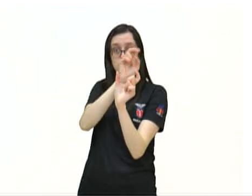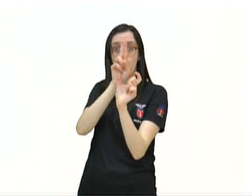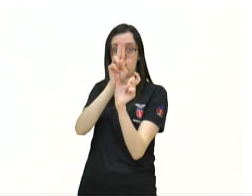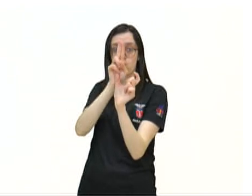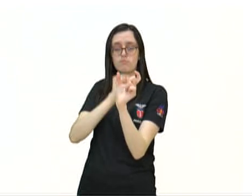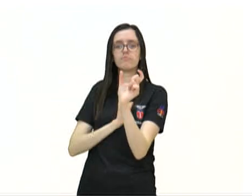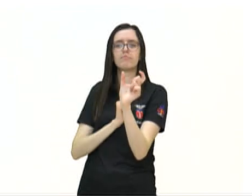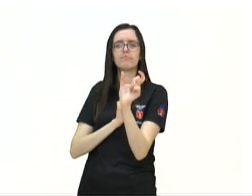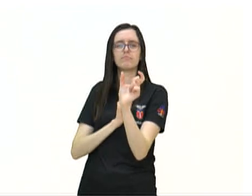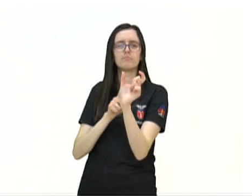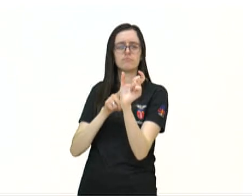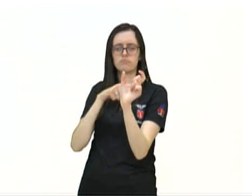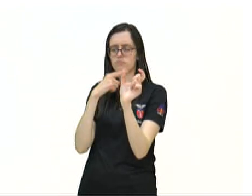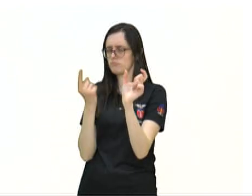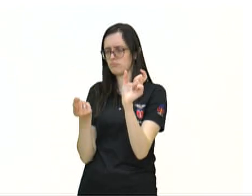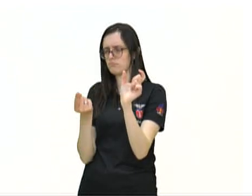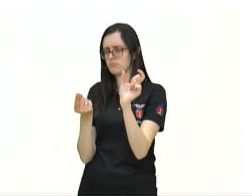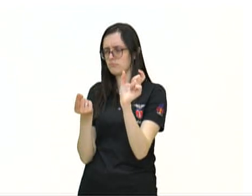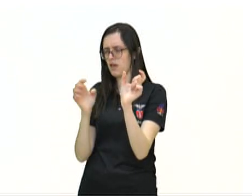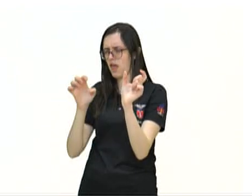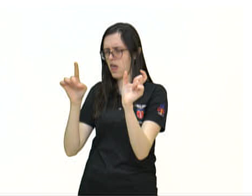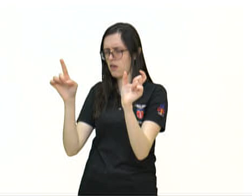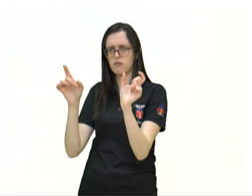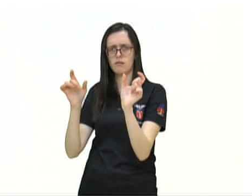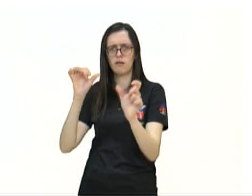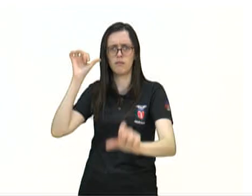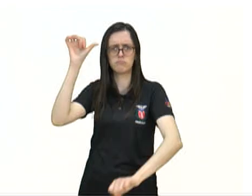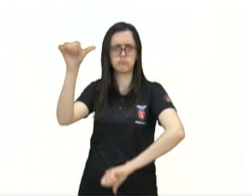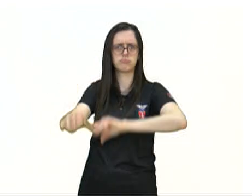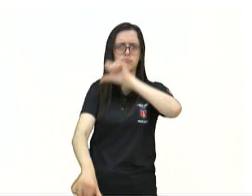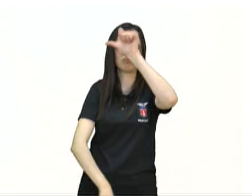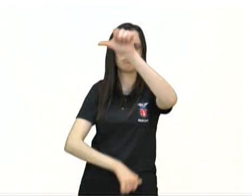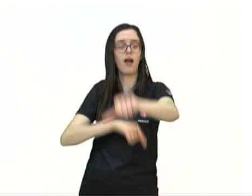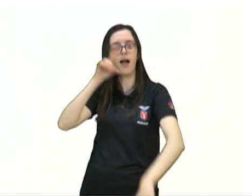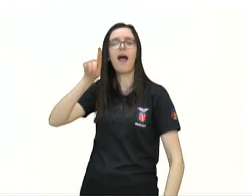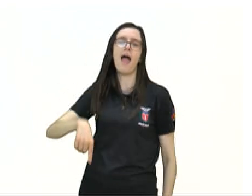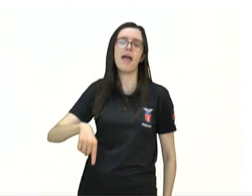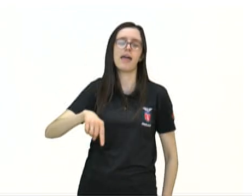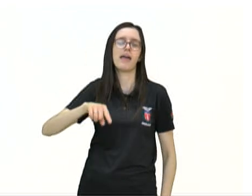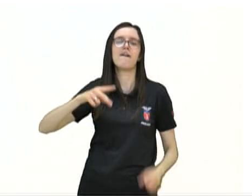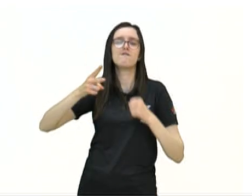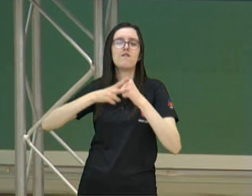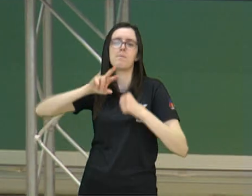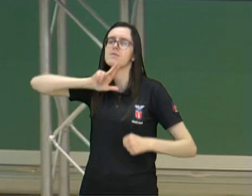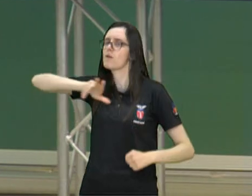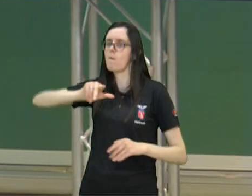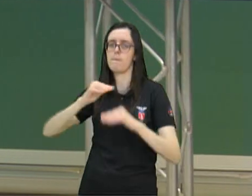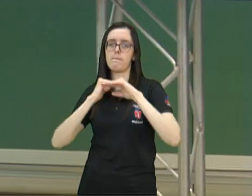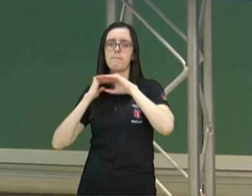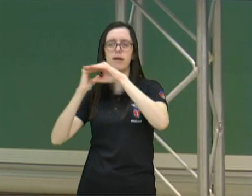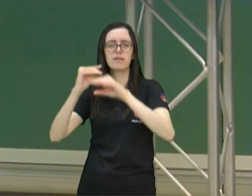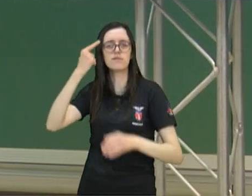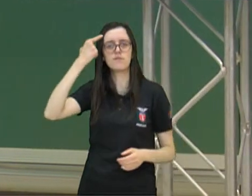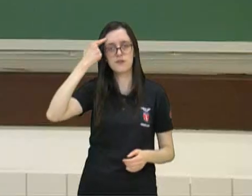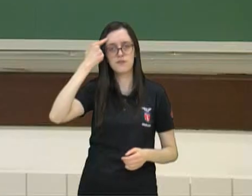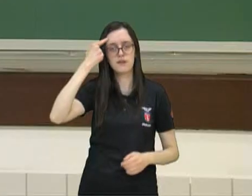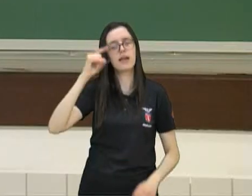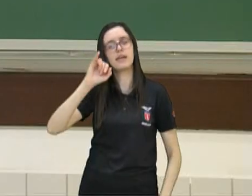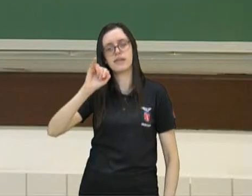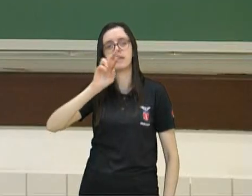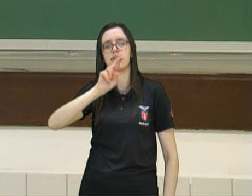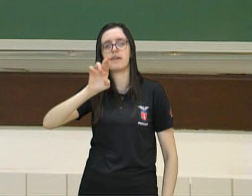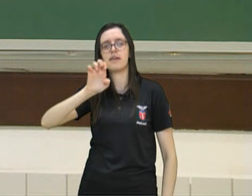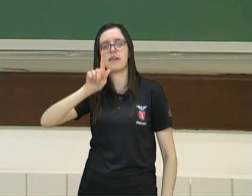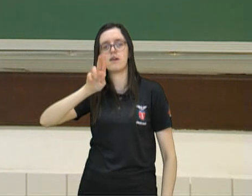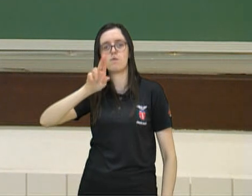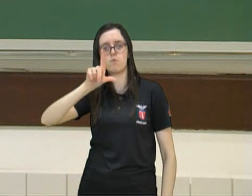começa com S, mas depois vem o é, então já mudou. É um verbo o quê? Um verbo considerado